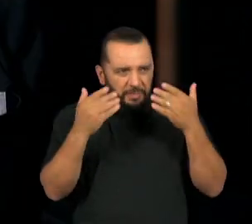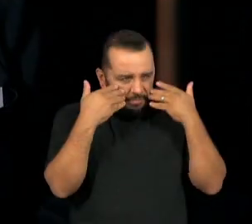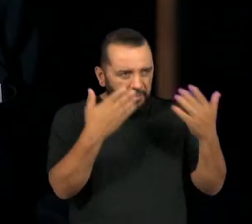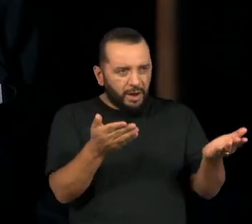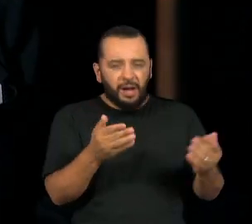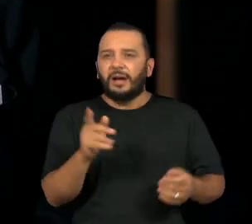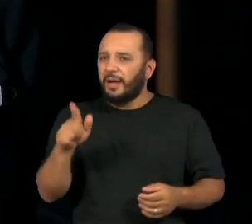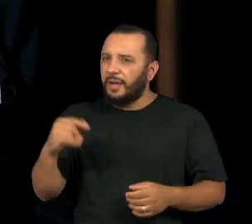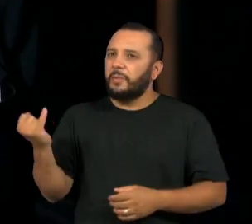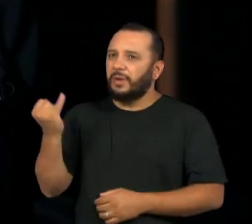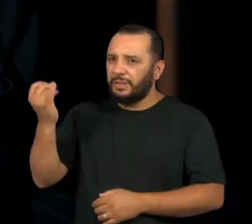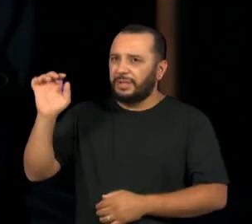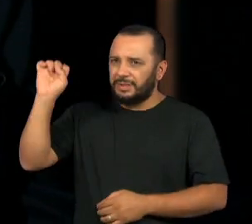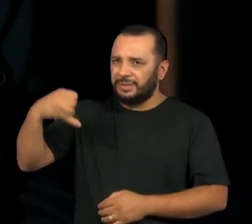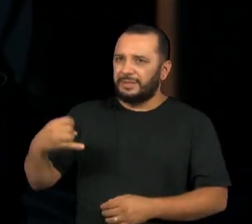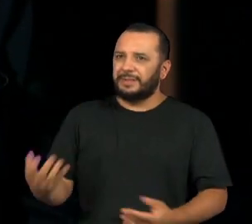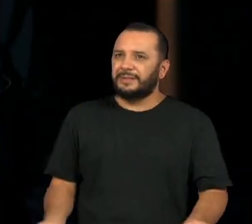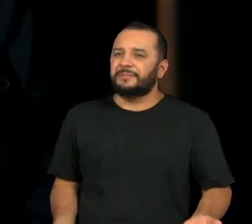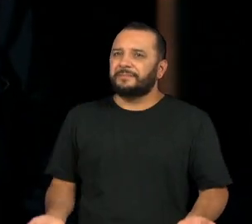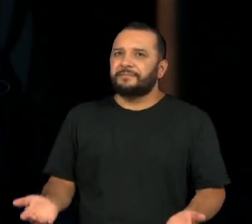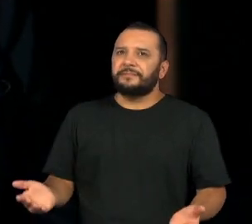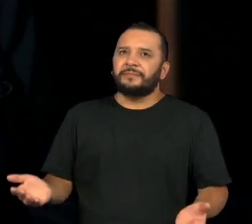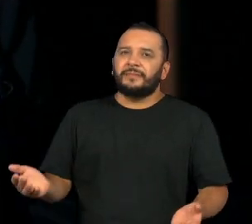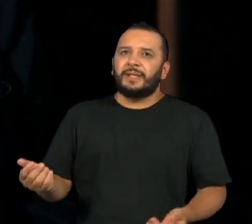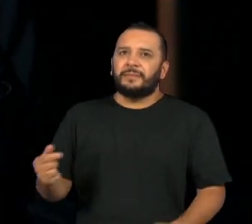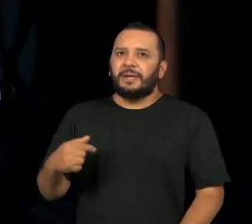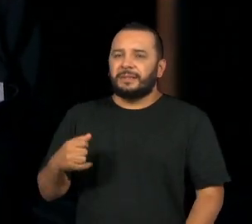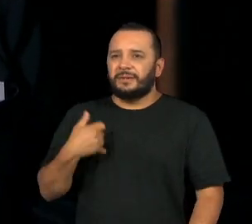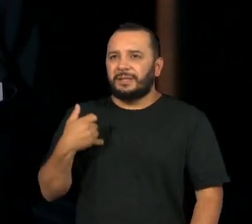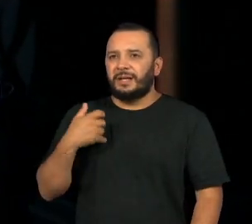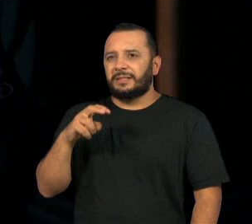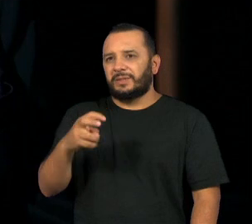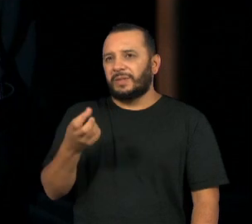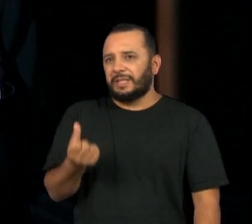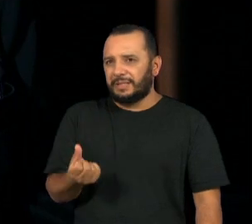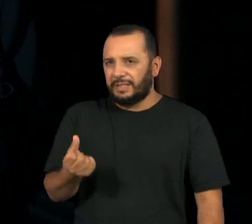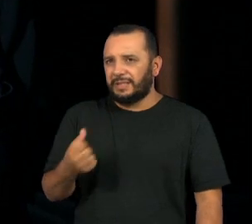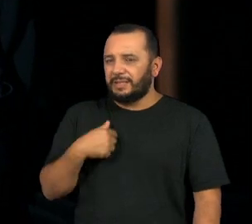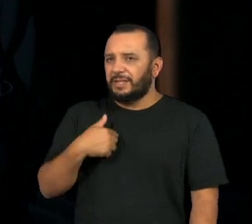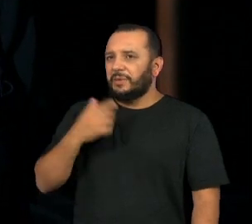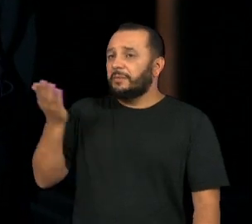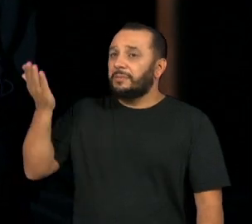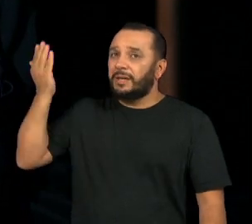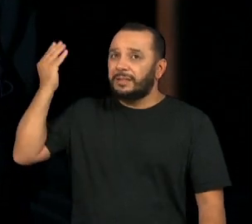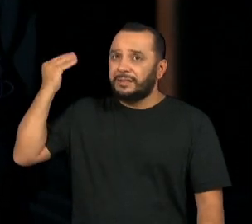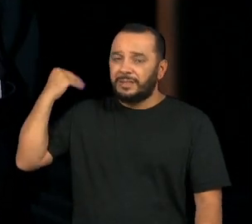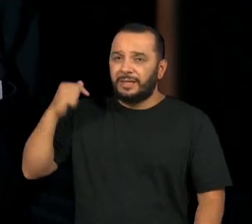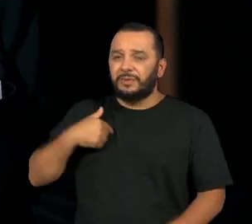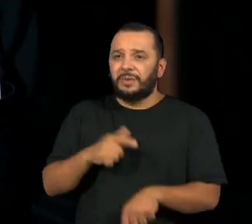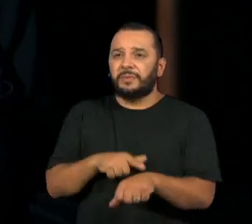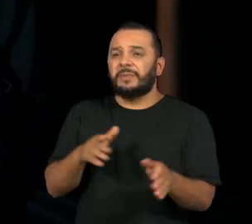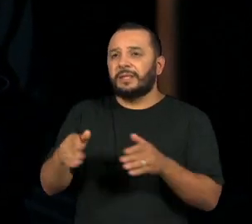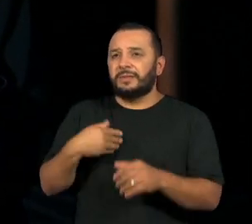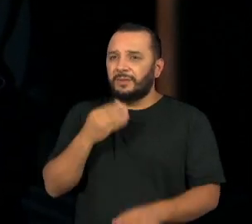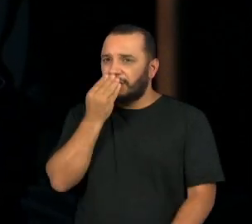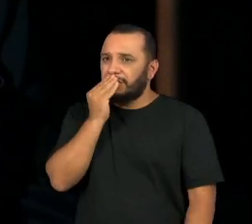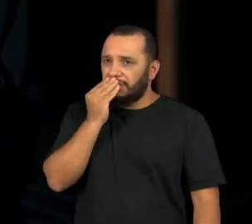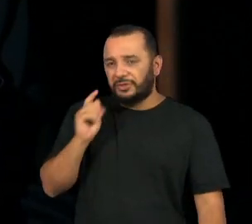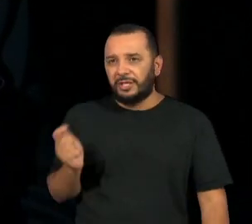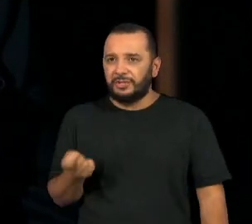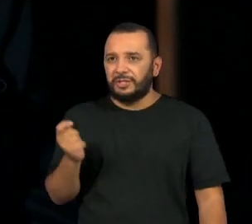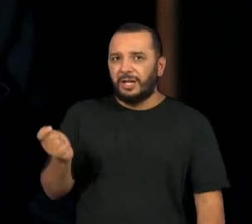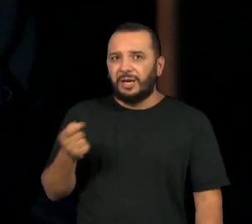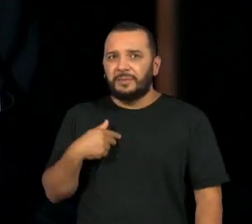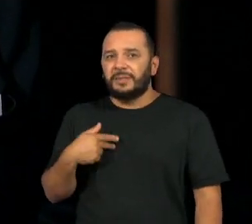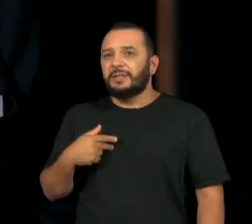muito importante, sim. Só que assim, eu tenho 56 anos, eu sou da época em que o Charlie Chaplin ensinava o